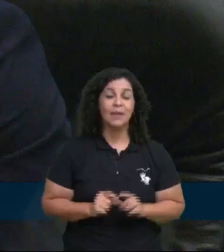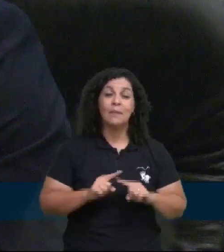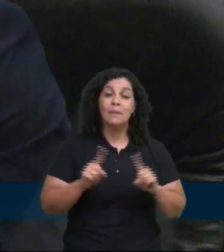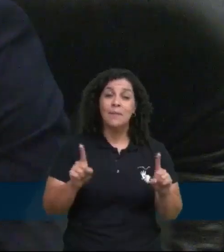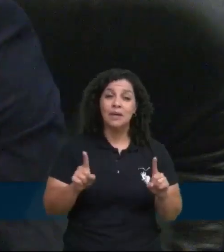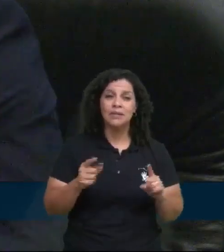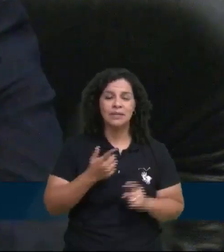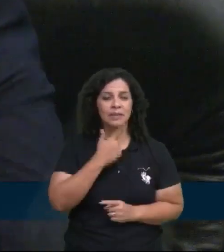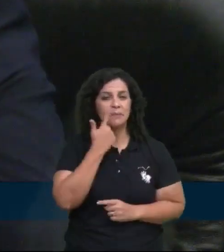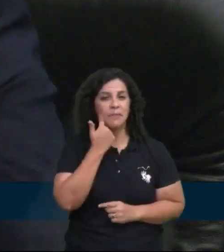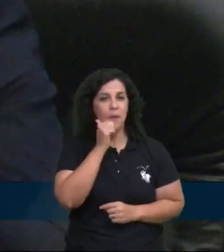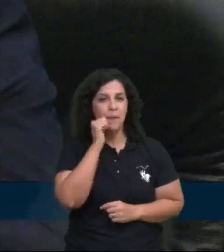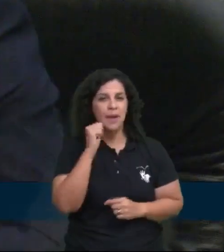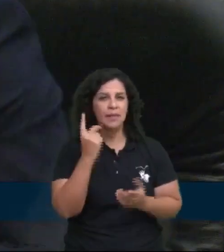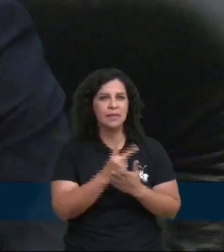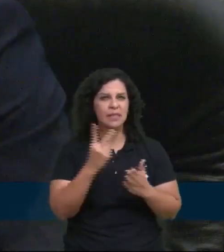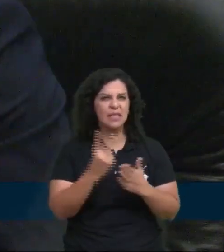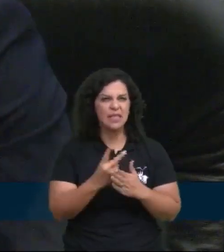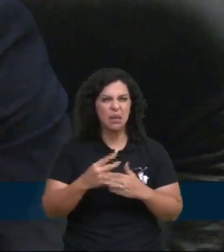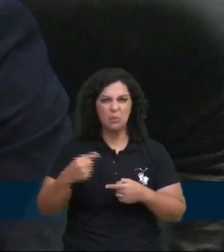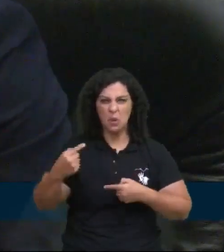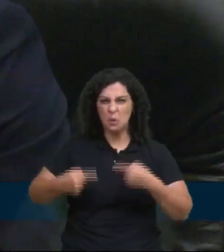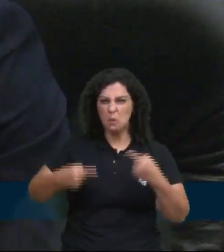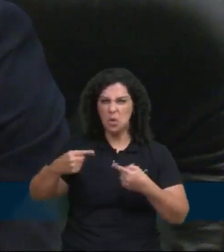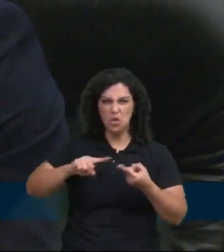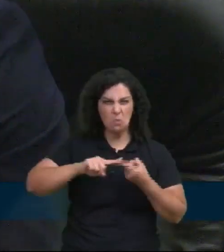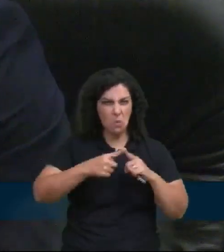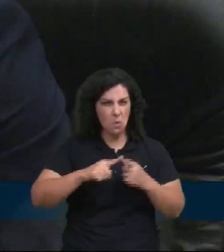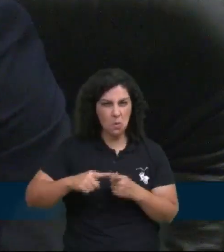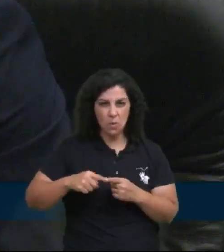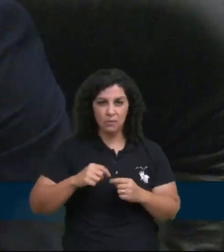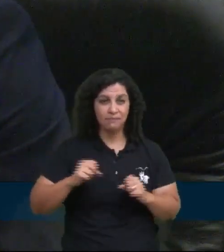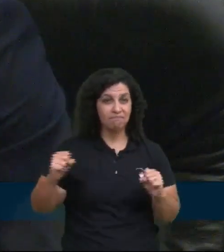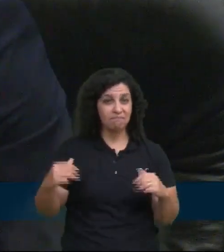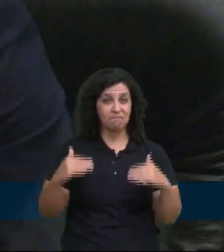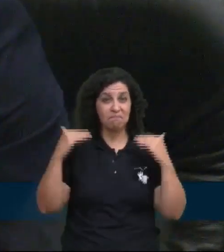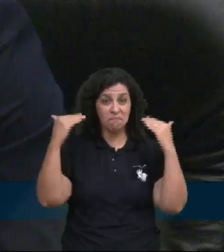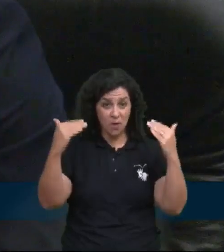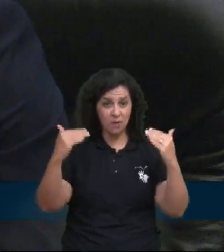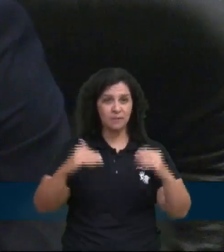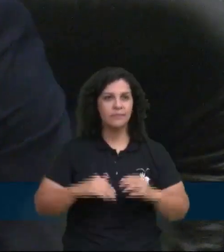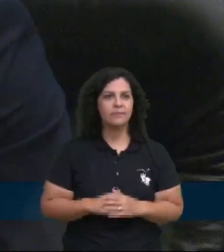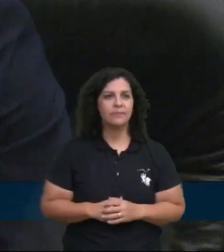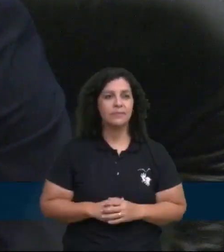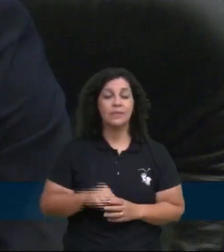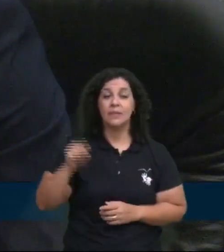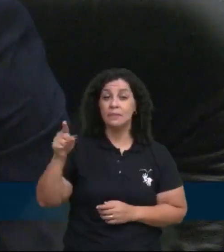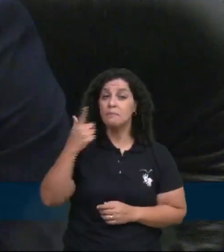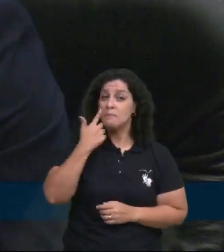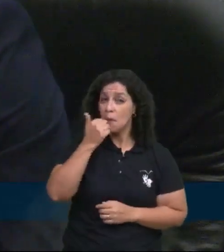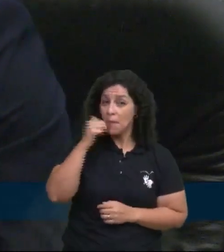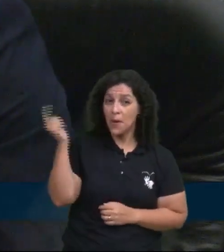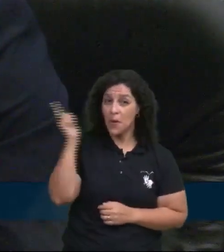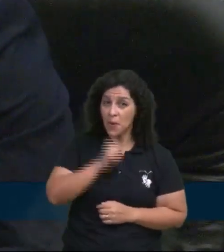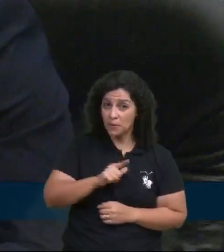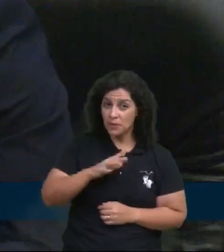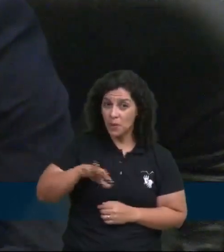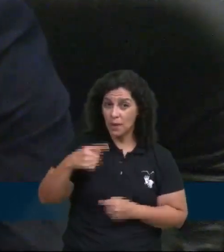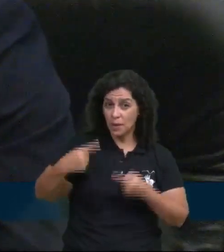Mas meu pai se transformou num gigante de um político, um grande articulador, e muito daquilo que ele se transformou como